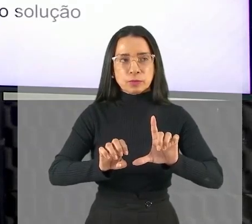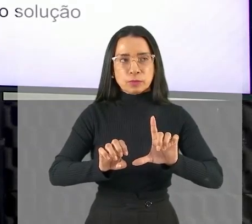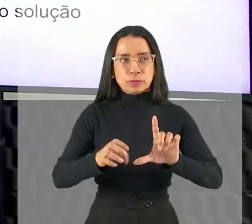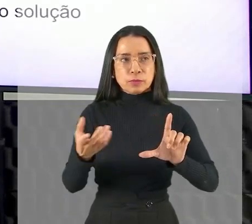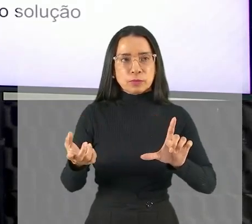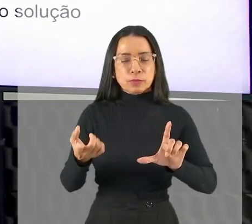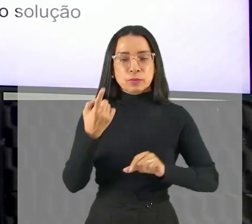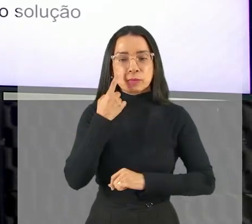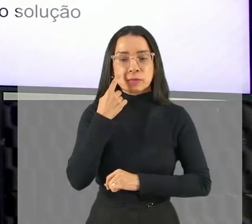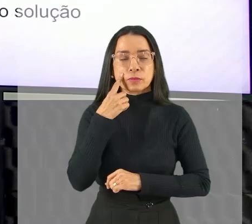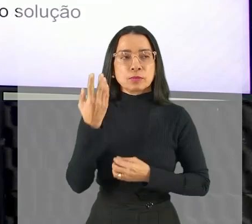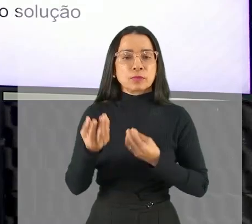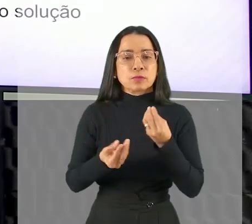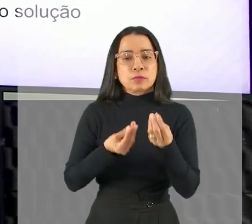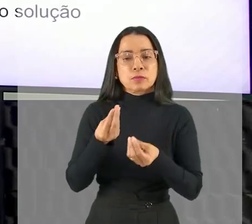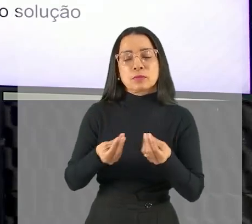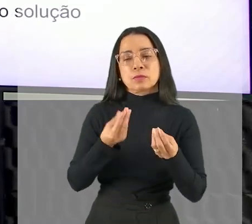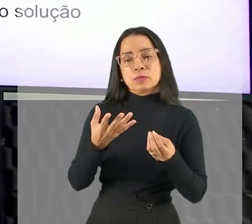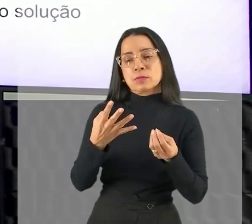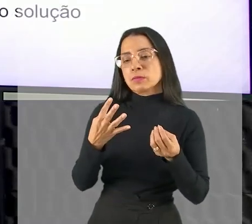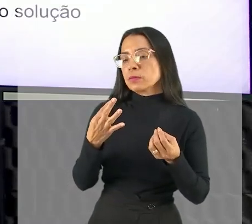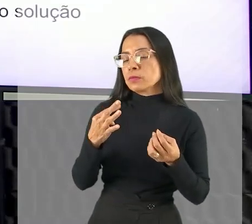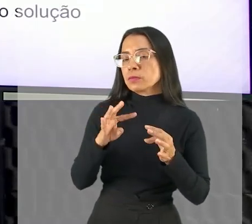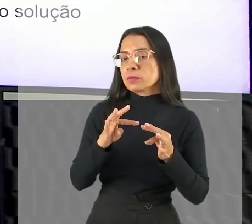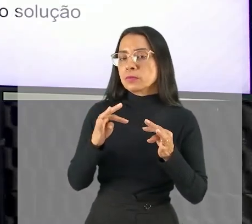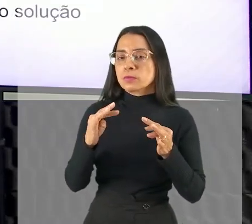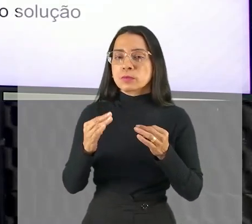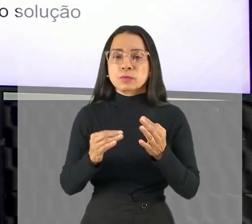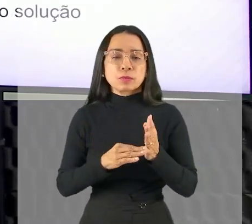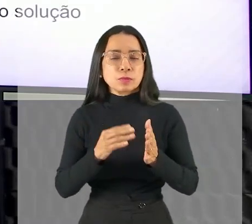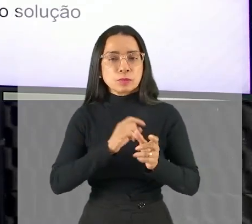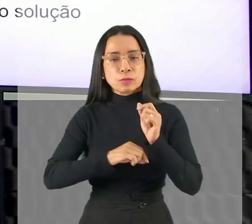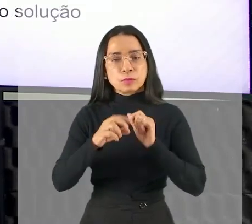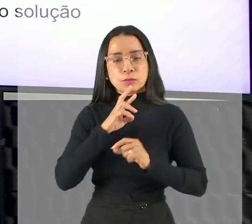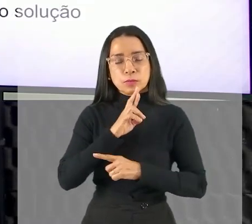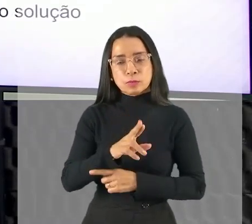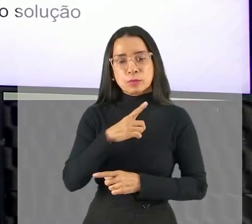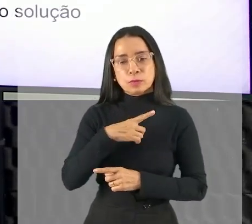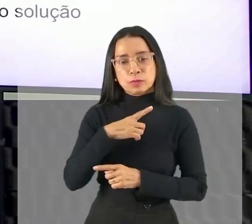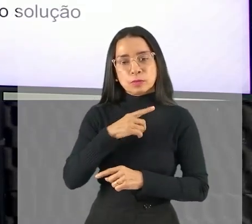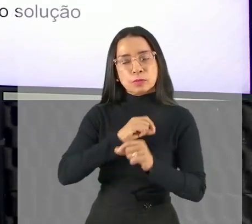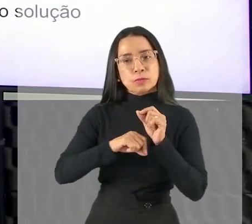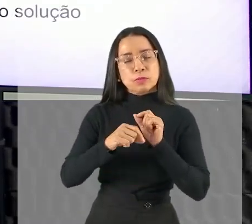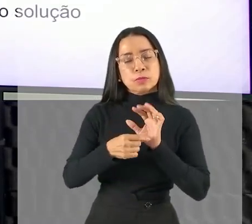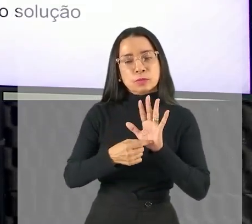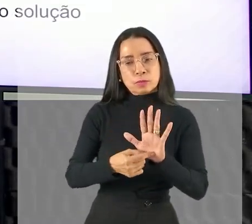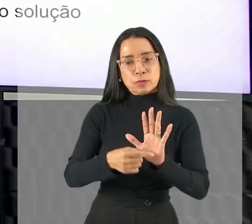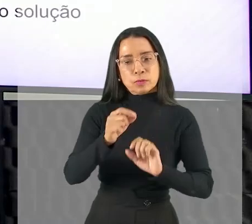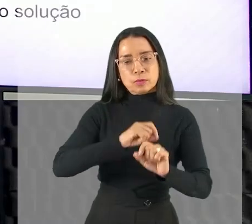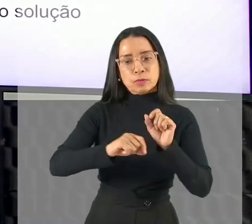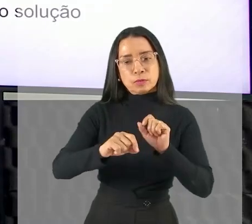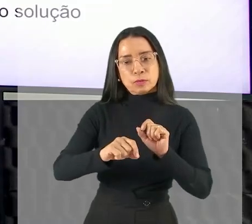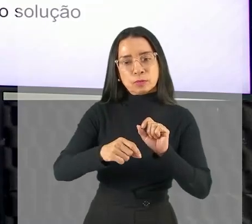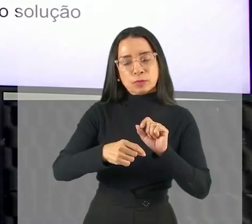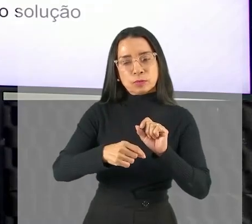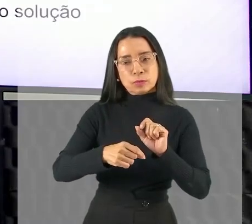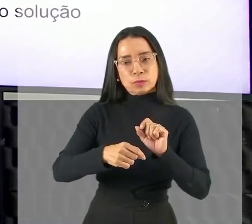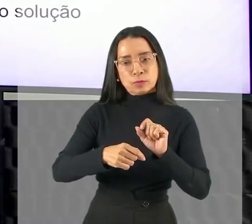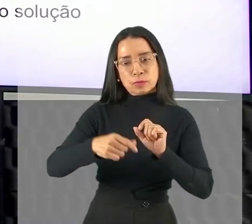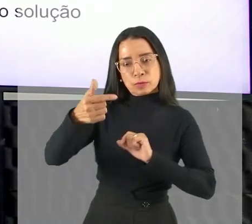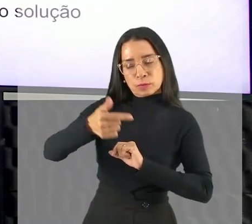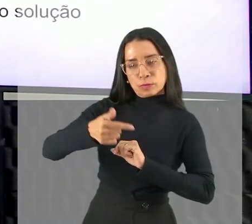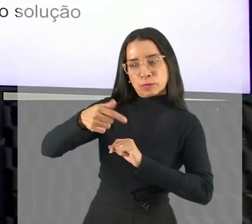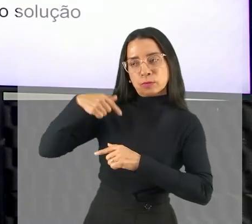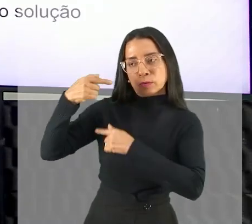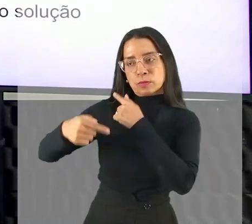Se a gente for ver, quase todas as alternativas vêm trazendo alguma coisa que é destacada nessa segunda geração do